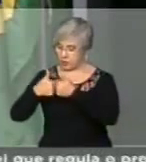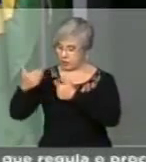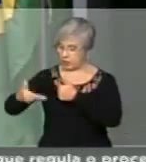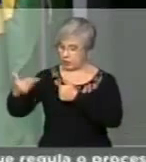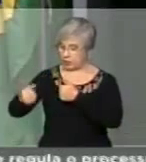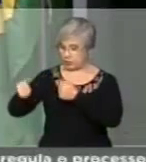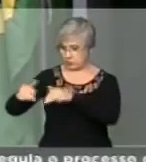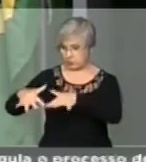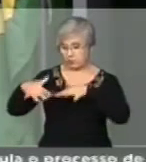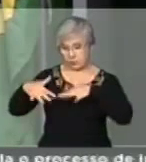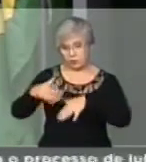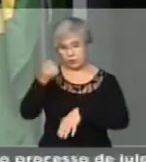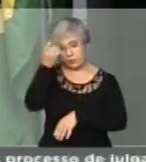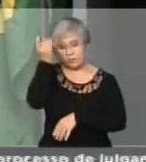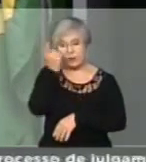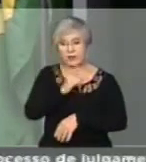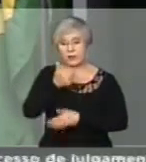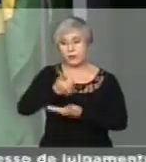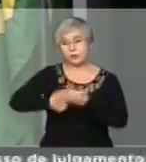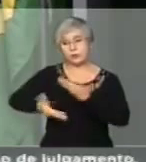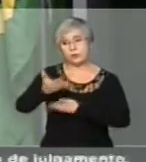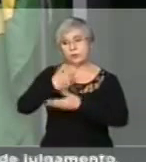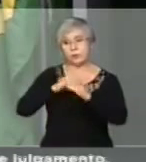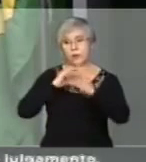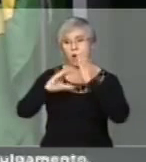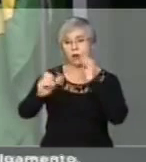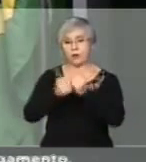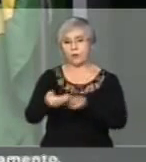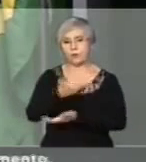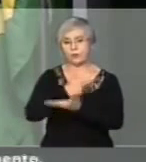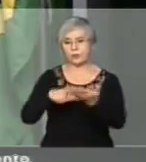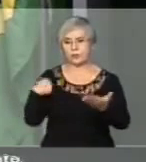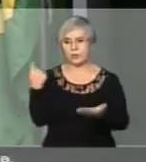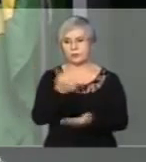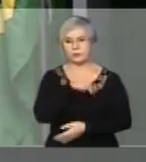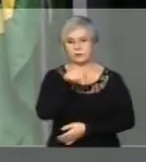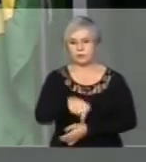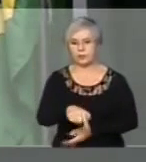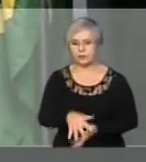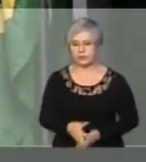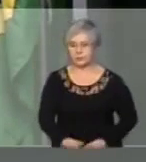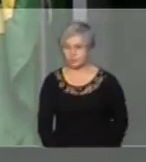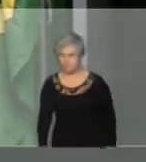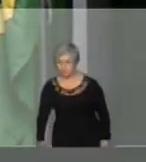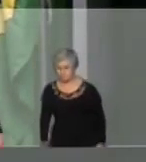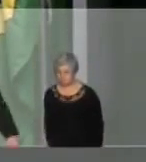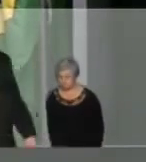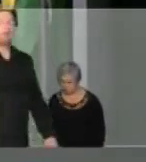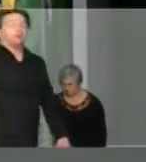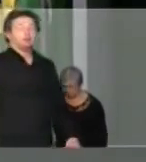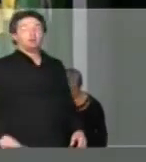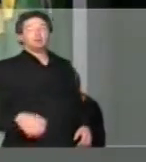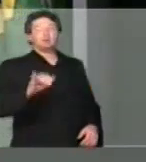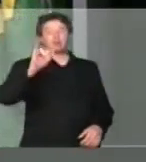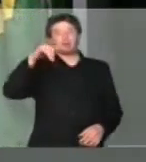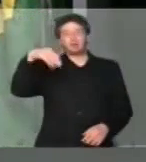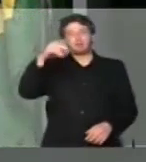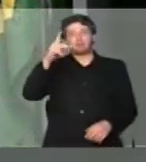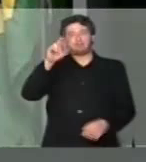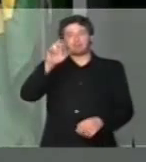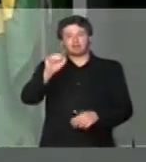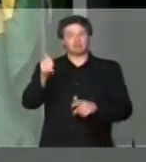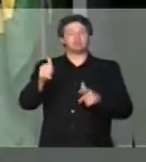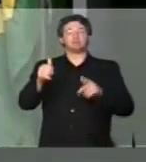e que facilitem muito a comunicação e a informação de toda a imprensa do país